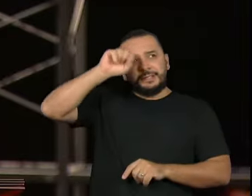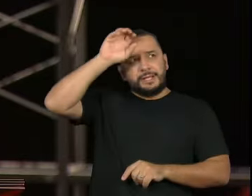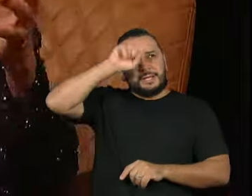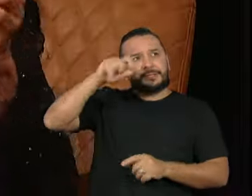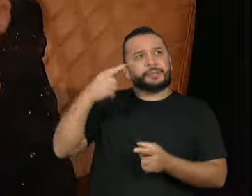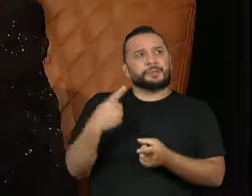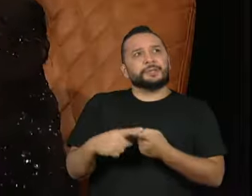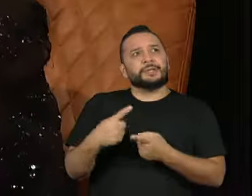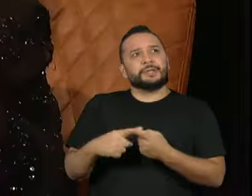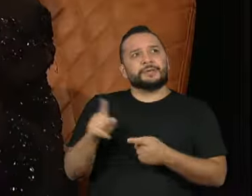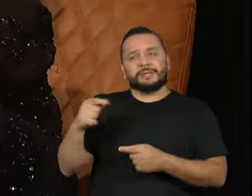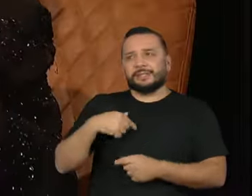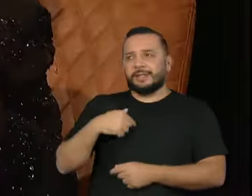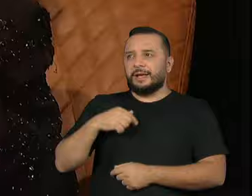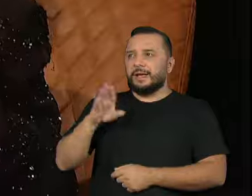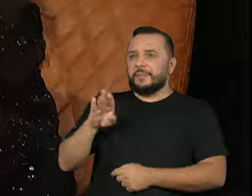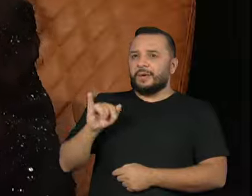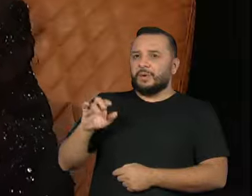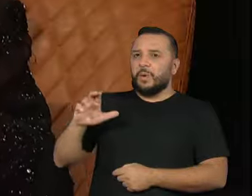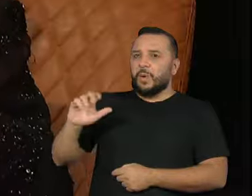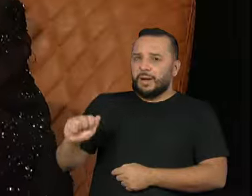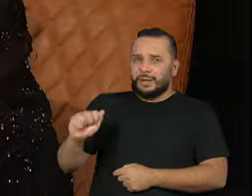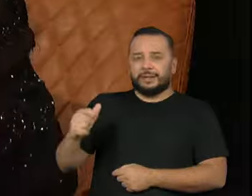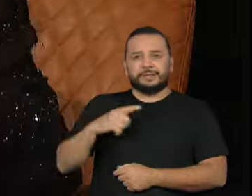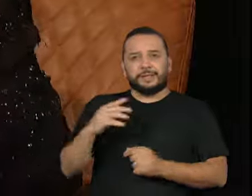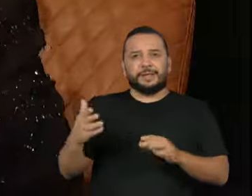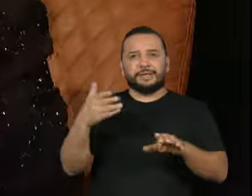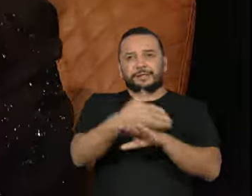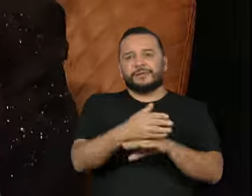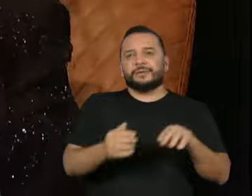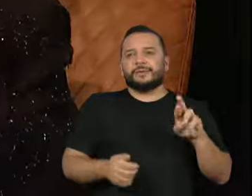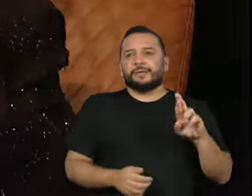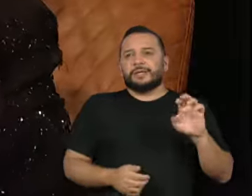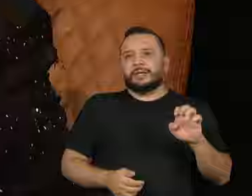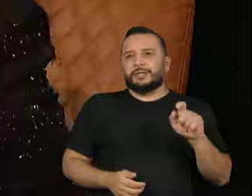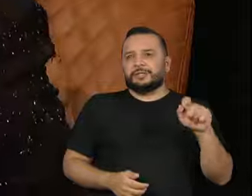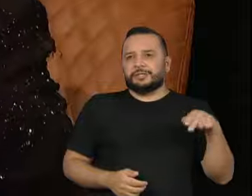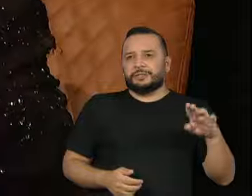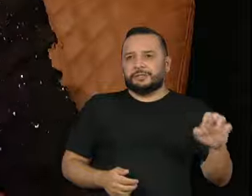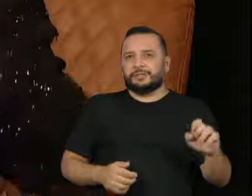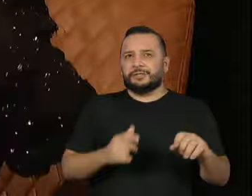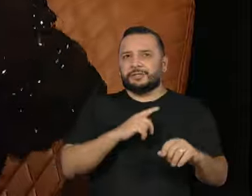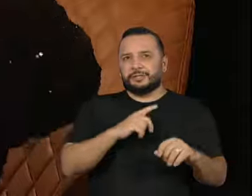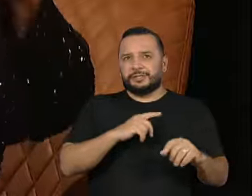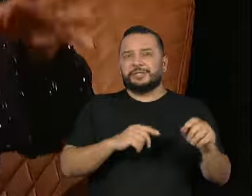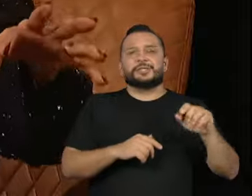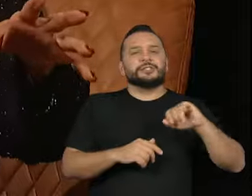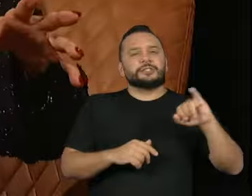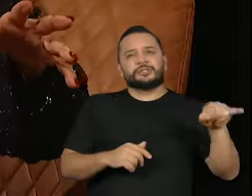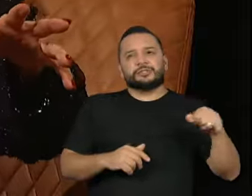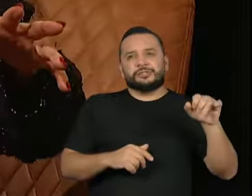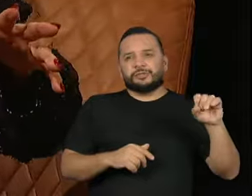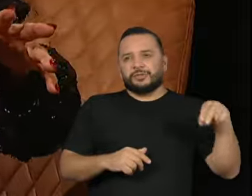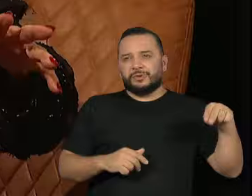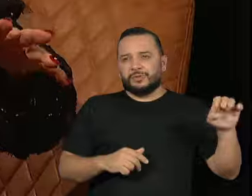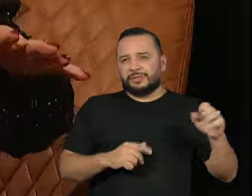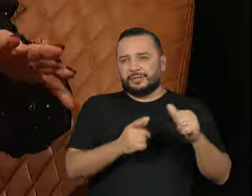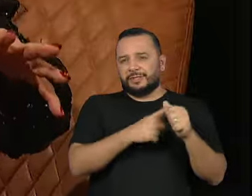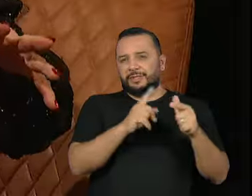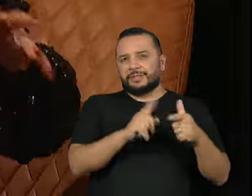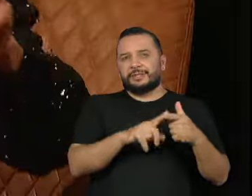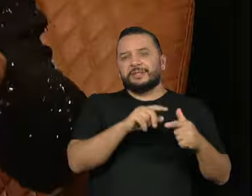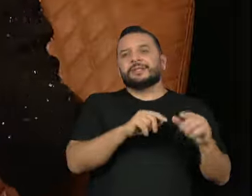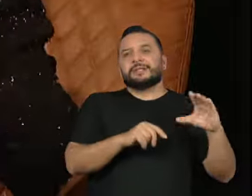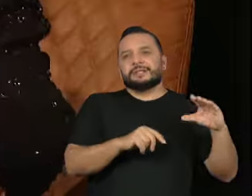da Baiuca, você entrava no Regine, estava o Dick, né? Tava não sei o quê, estava o Johnny Alf, estava o